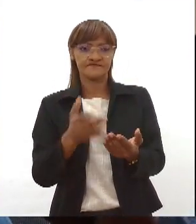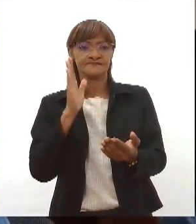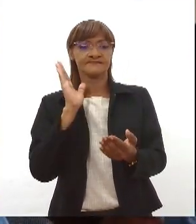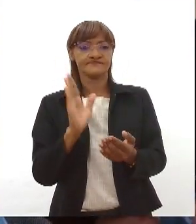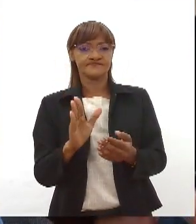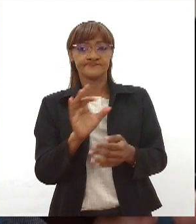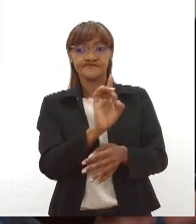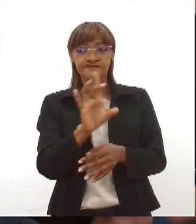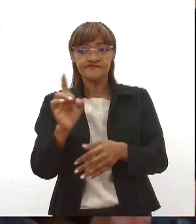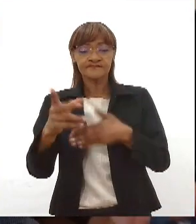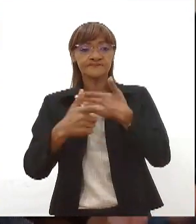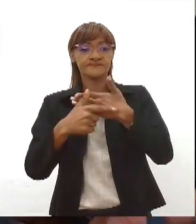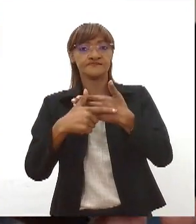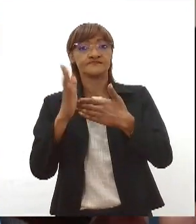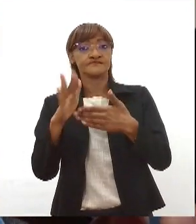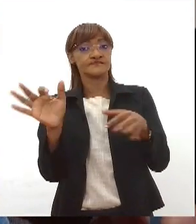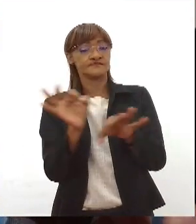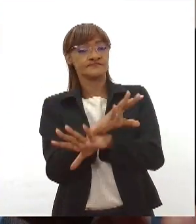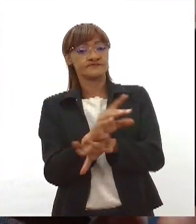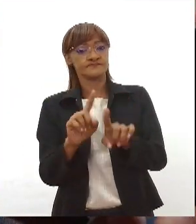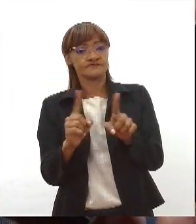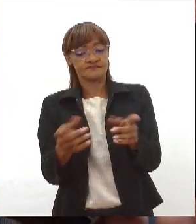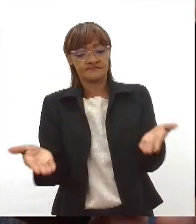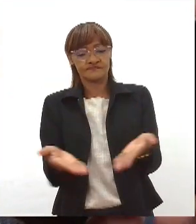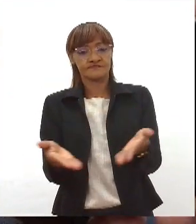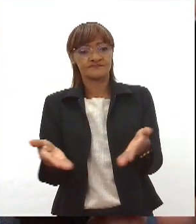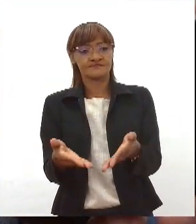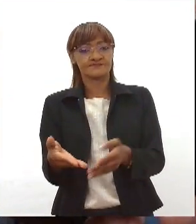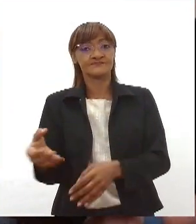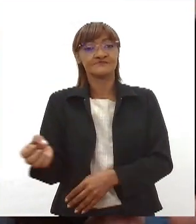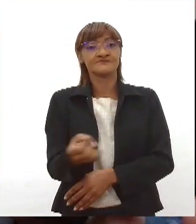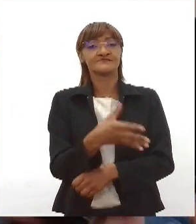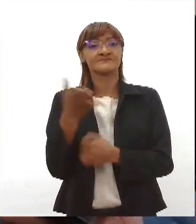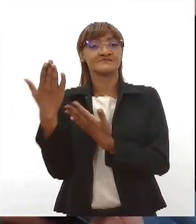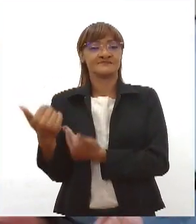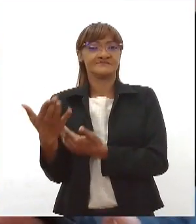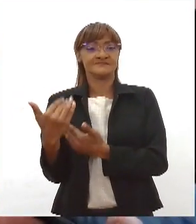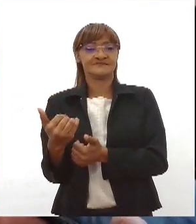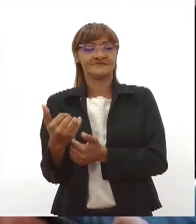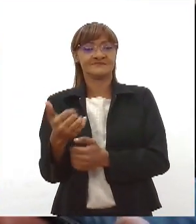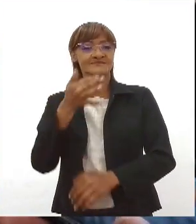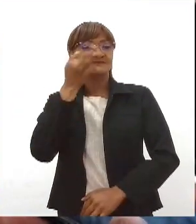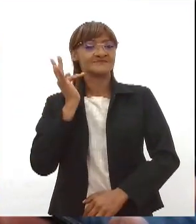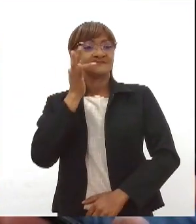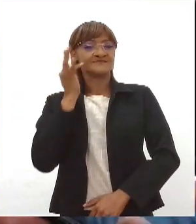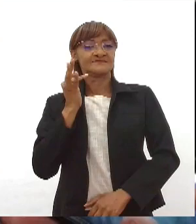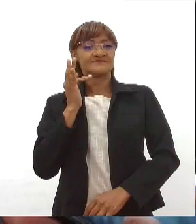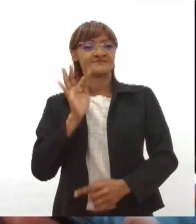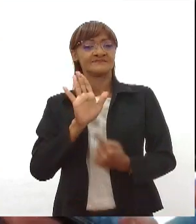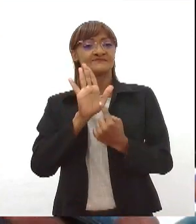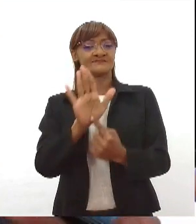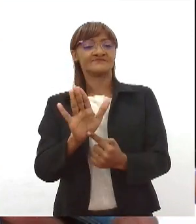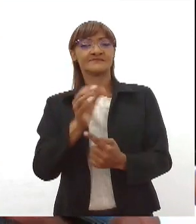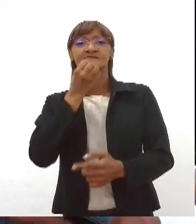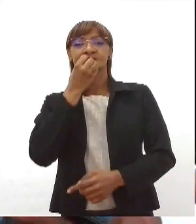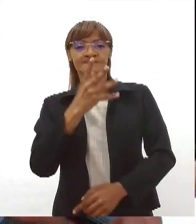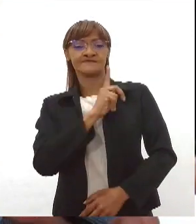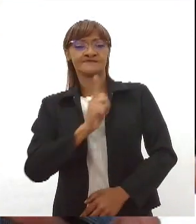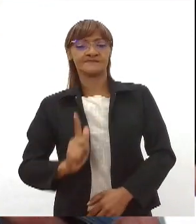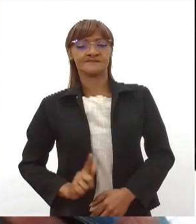só que agora vem a nova geração e Fábio tem essa responsabilidade de ser um bom Governador